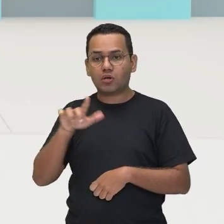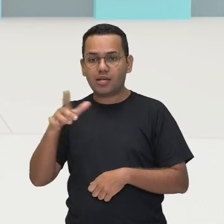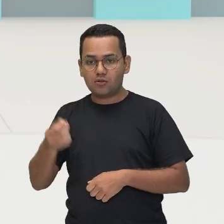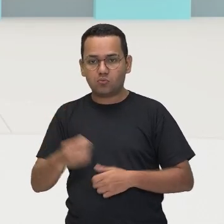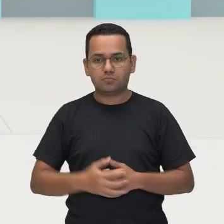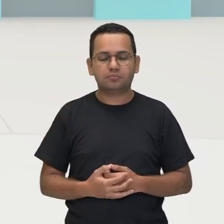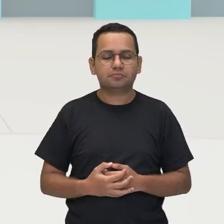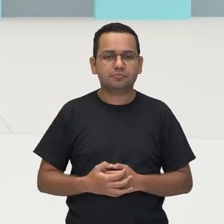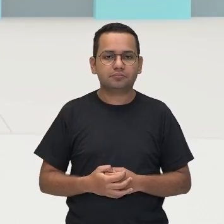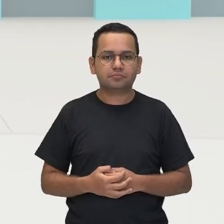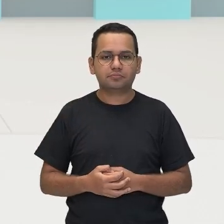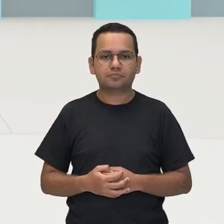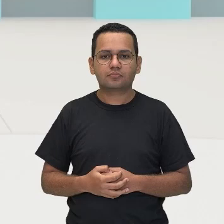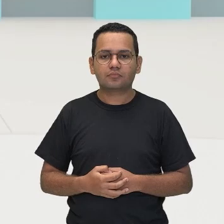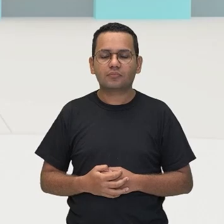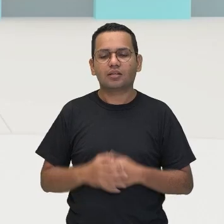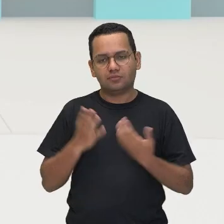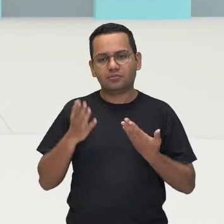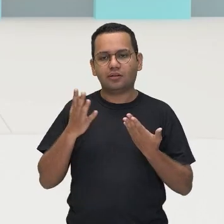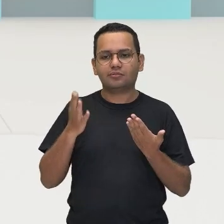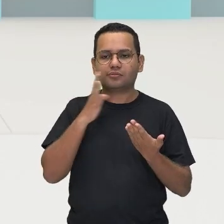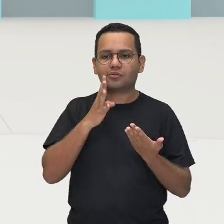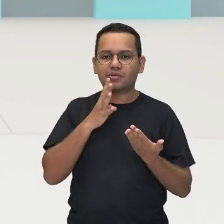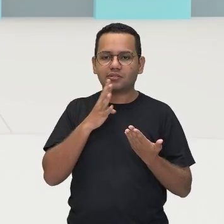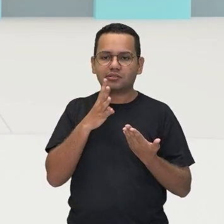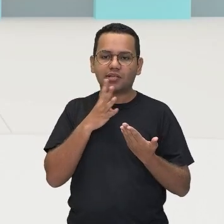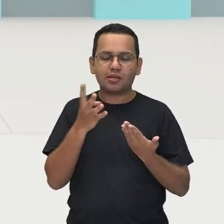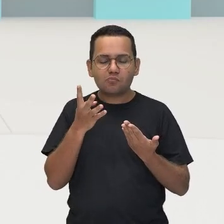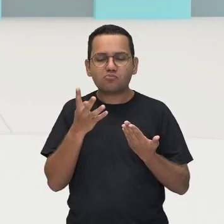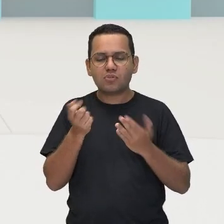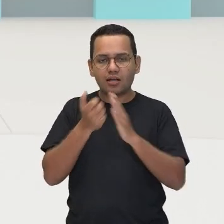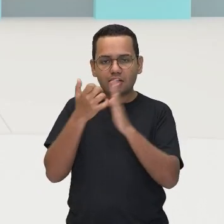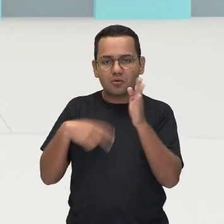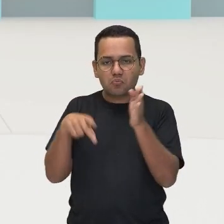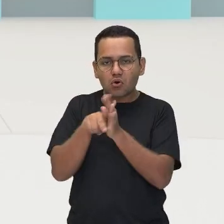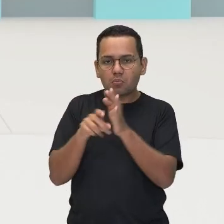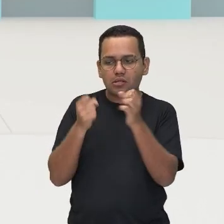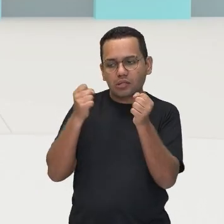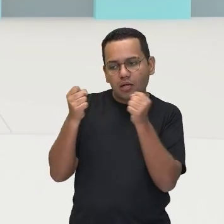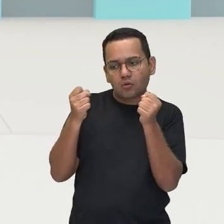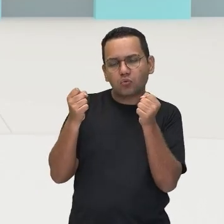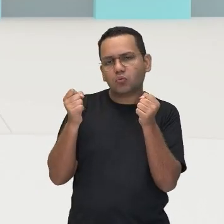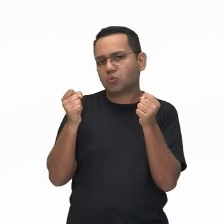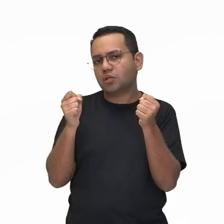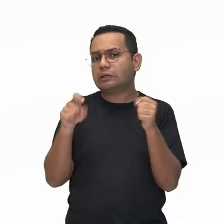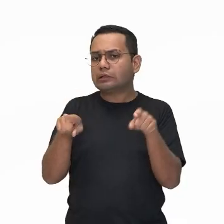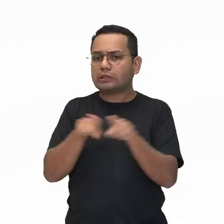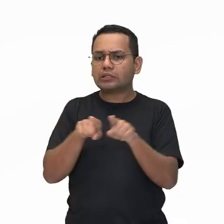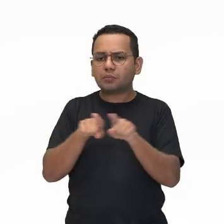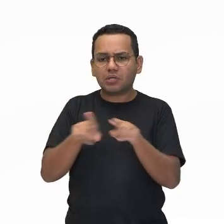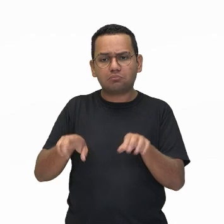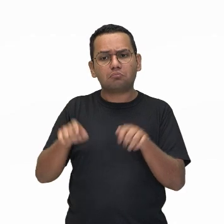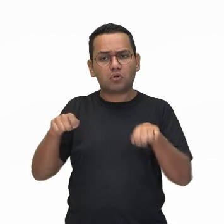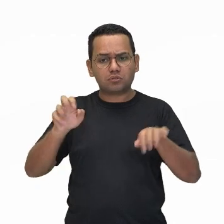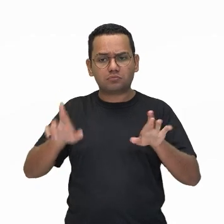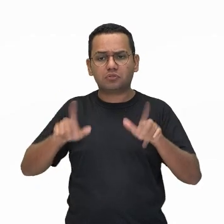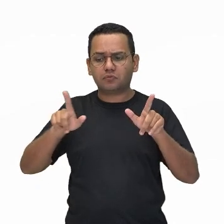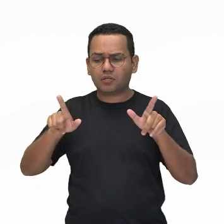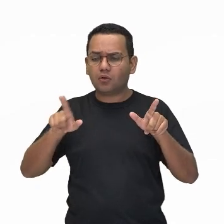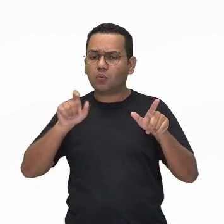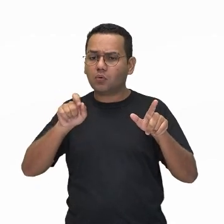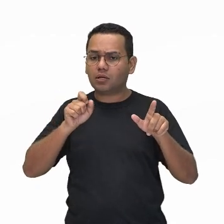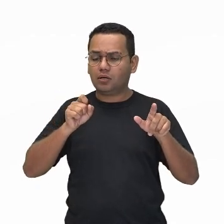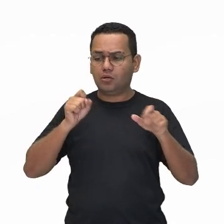conhecendo esses aspectos da luta nós vamos poder diferenciar a partir de Então o que é luta e o que é briga né a